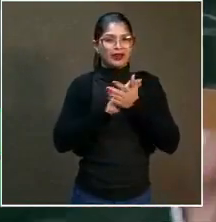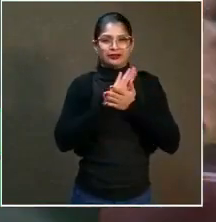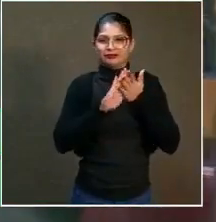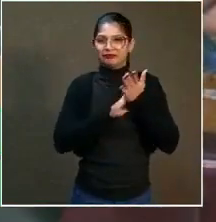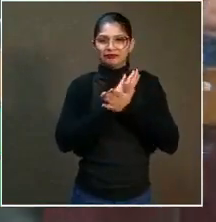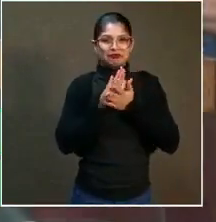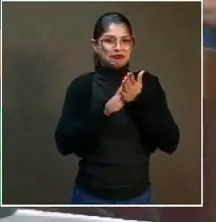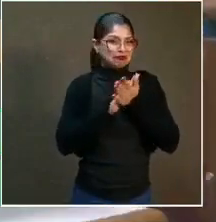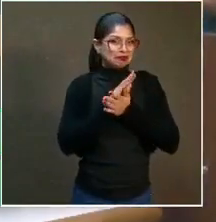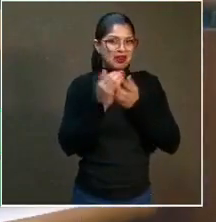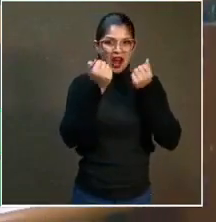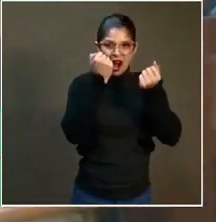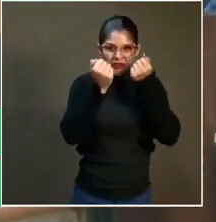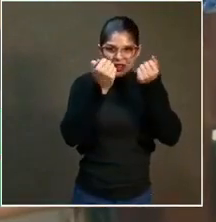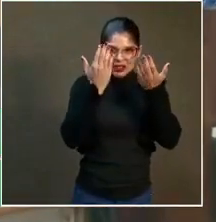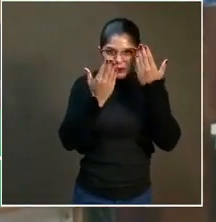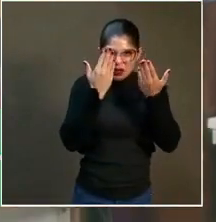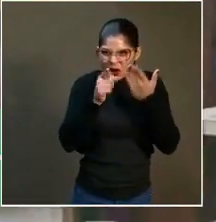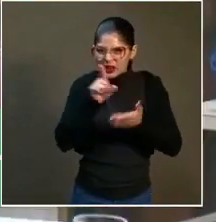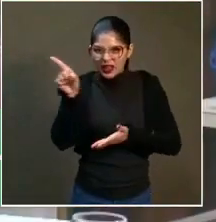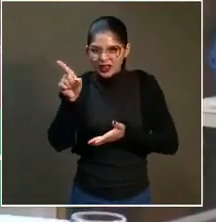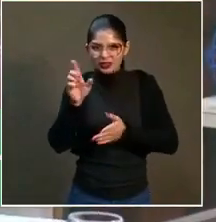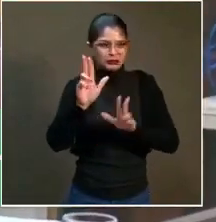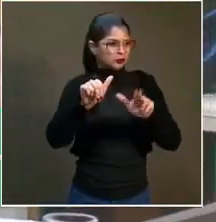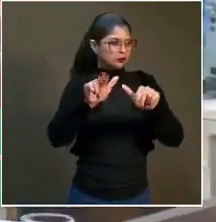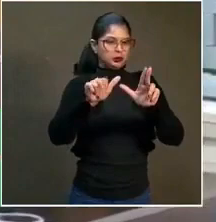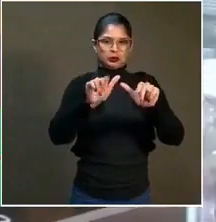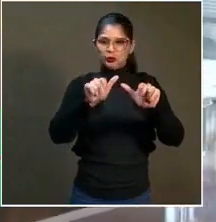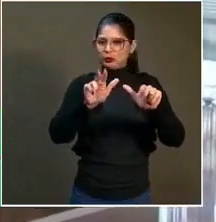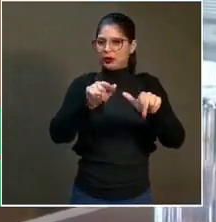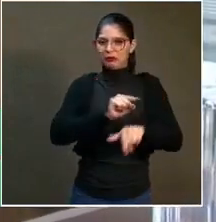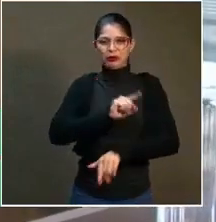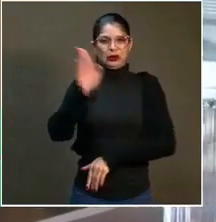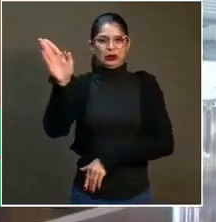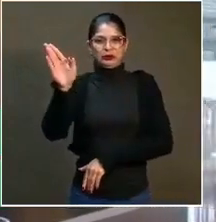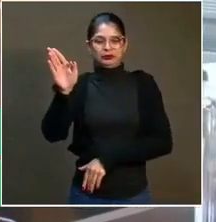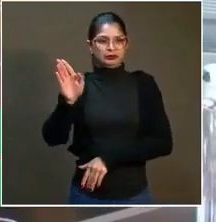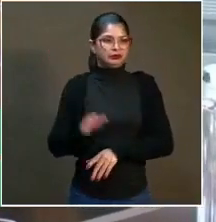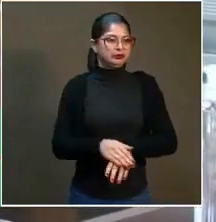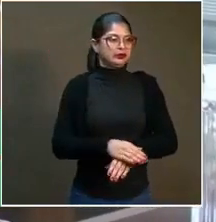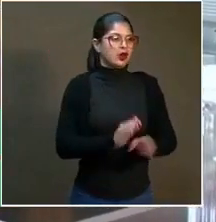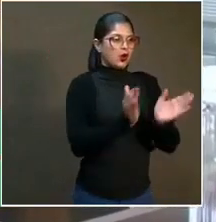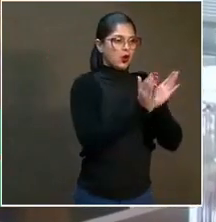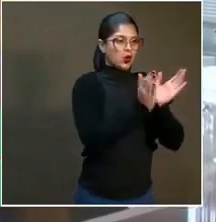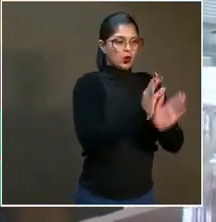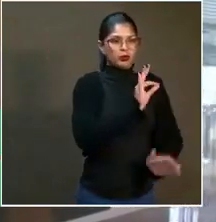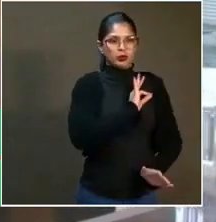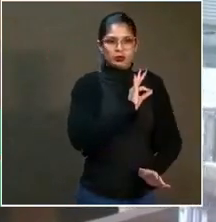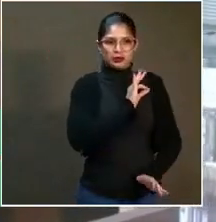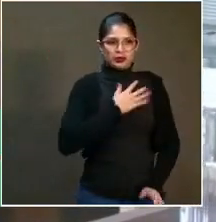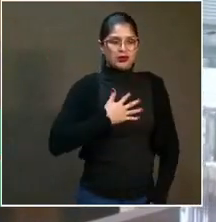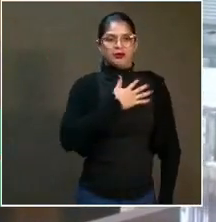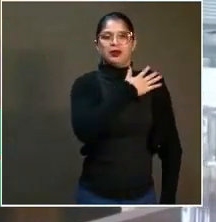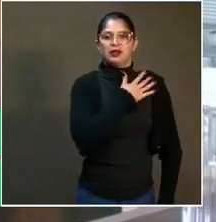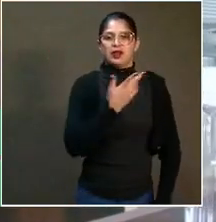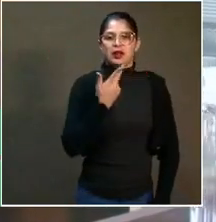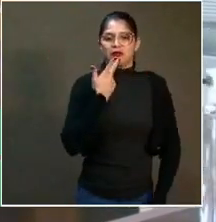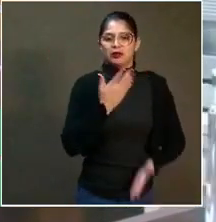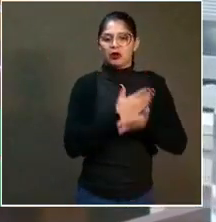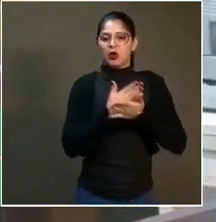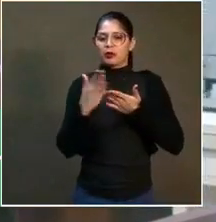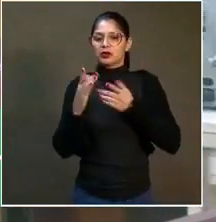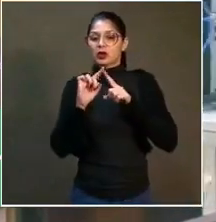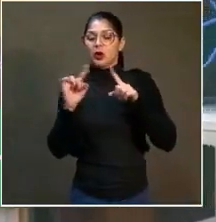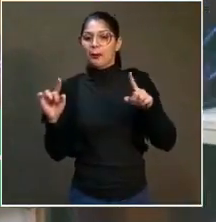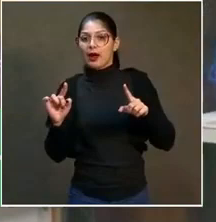Nunca foi feito. Pediram para ele ser submetido, ele nunca foi feito. O comando mandou ele ir e ele começou o tratamento.